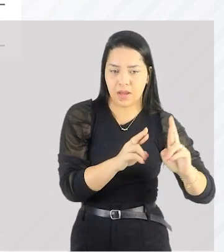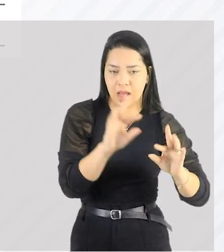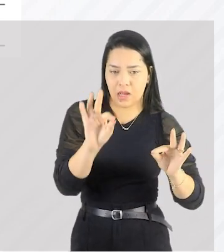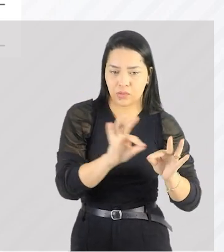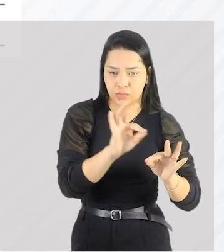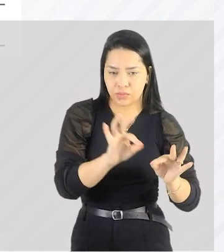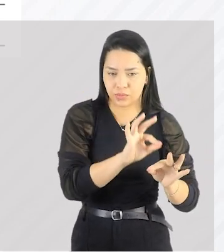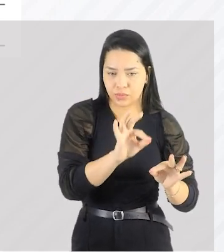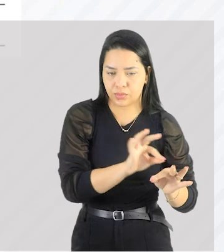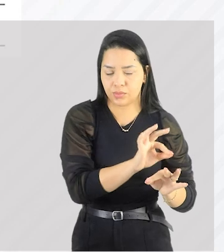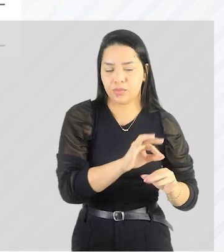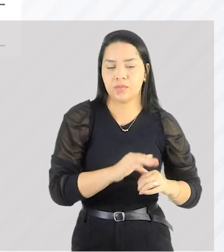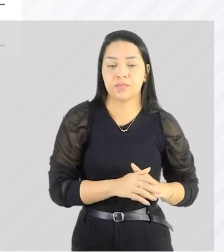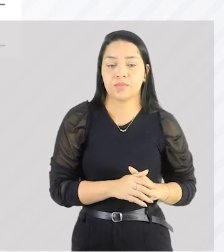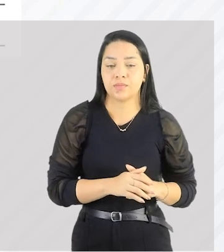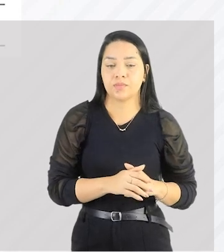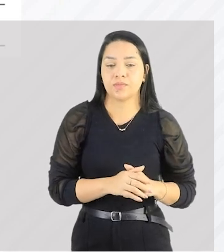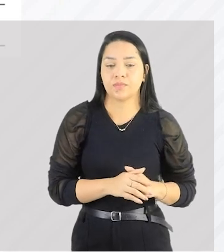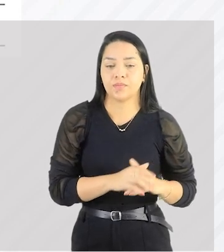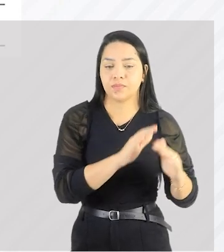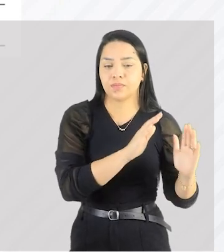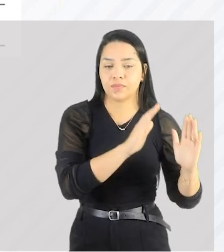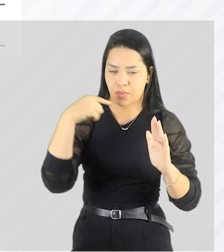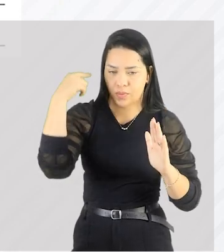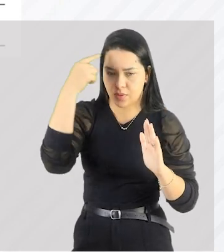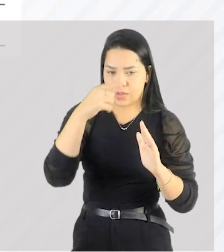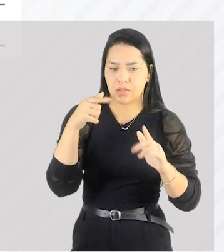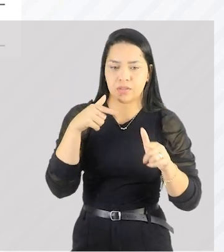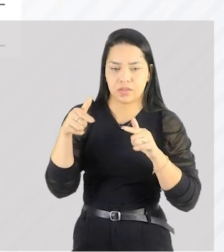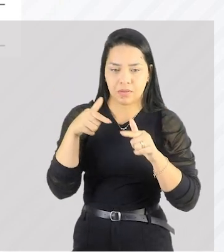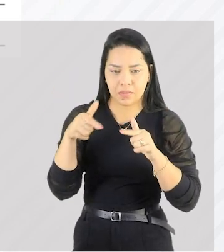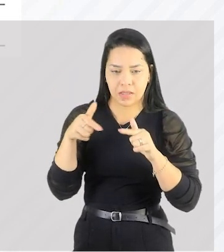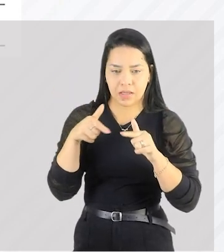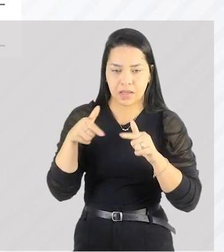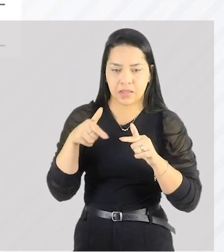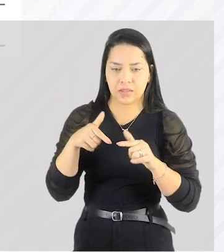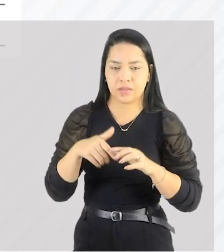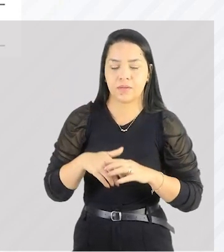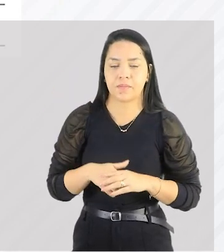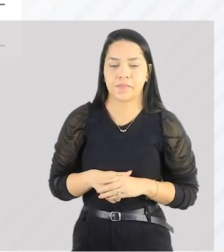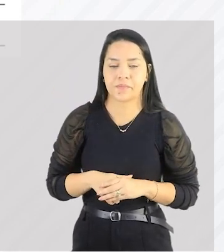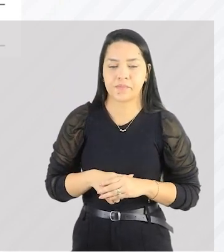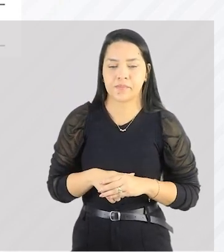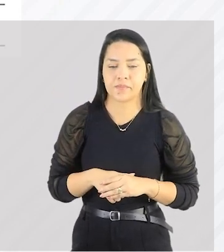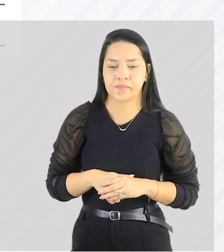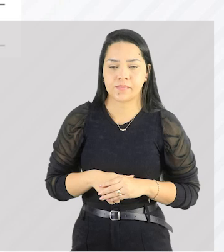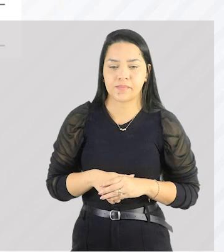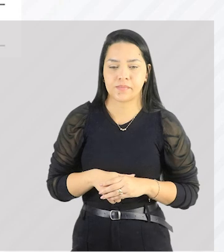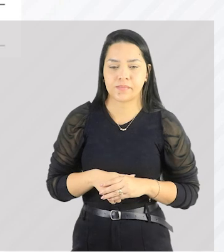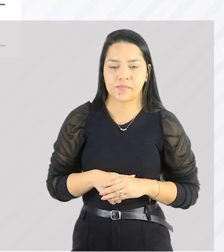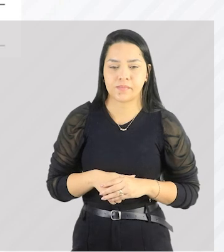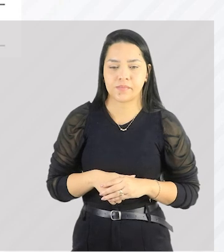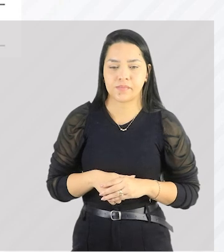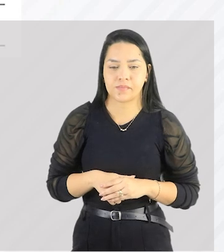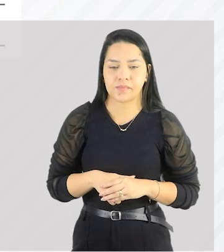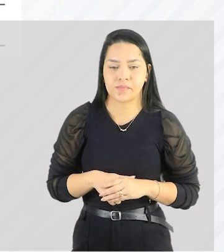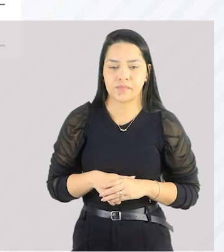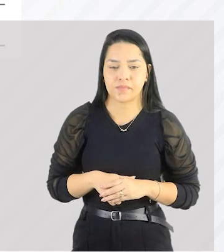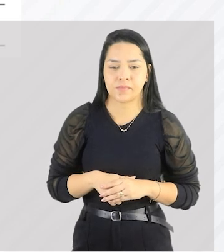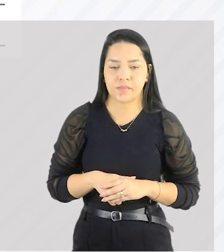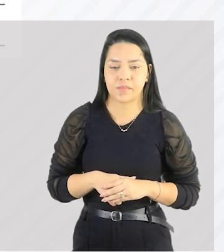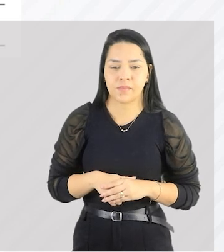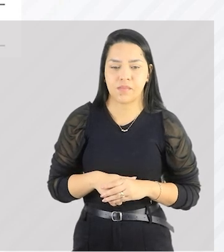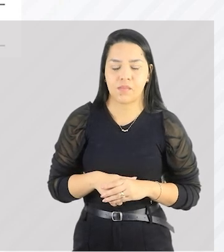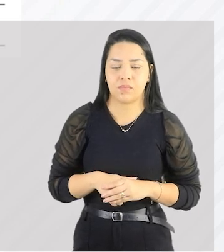à máquina, máquina 1 até a máquina 5. A coluna número 2 se refere à quantidade de horas,